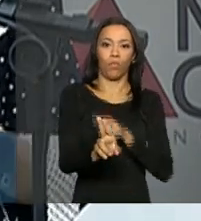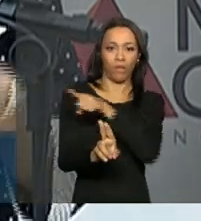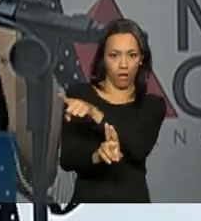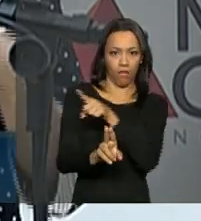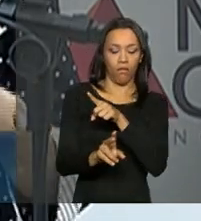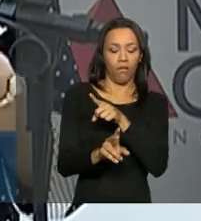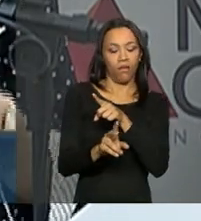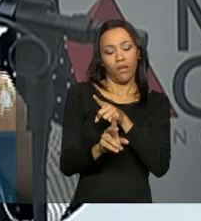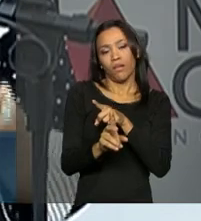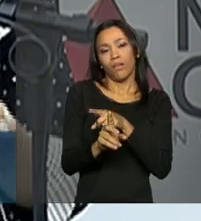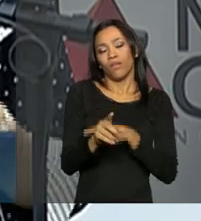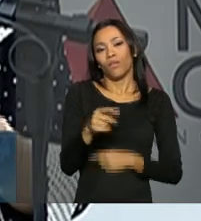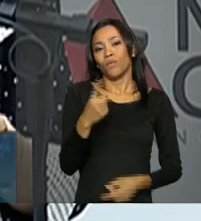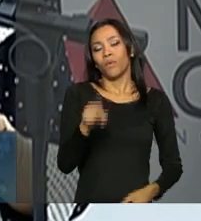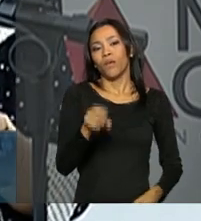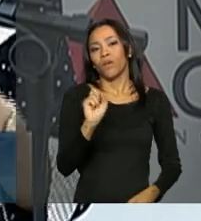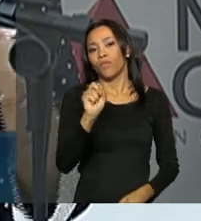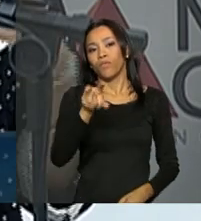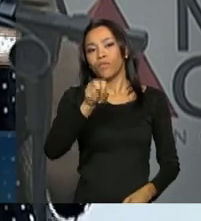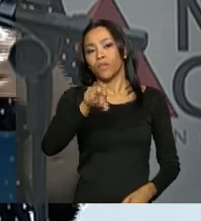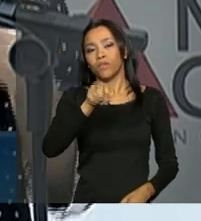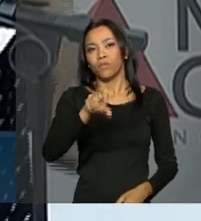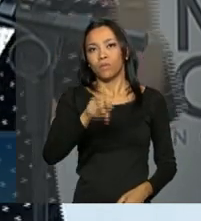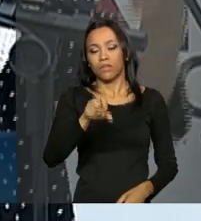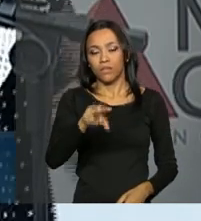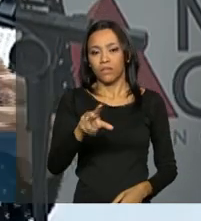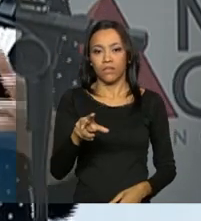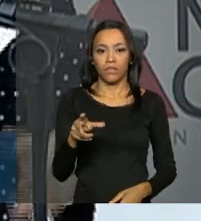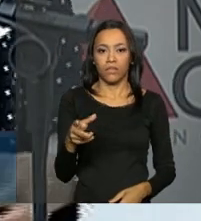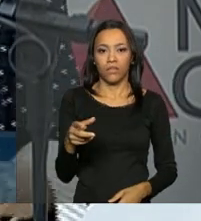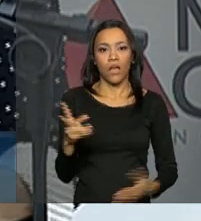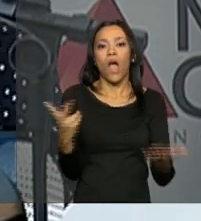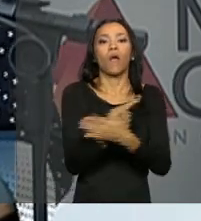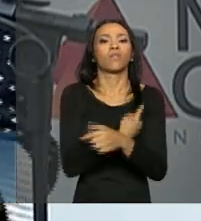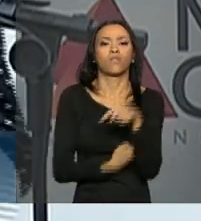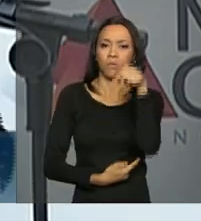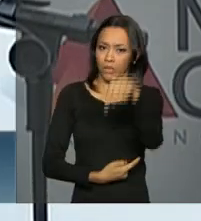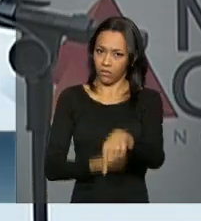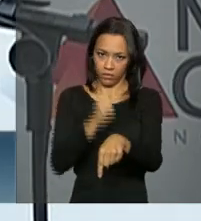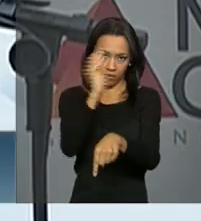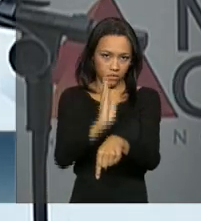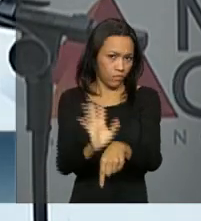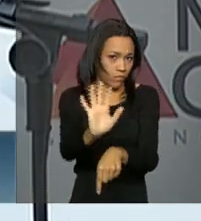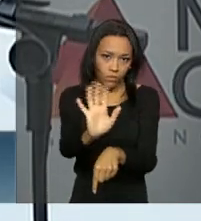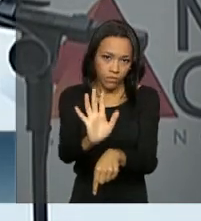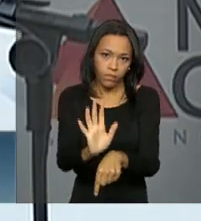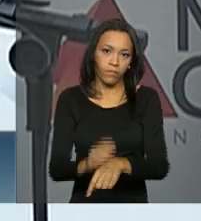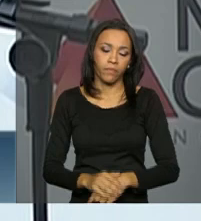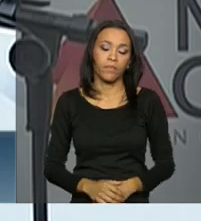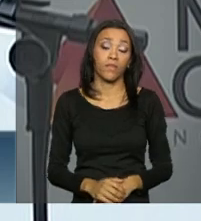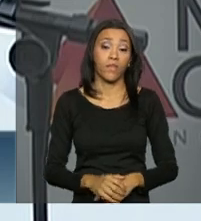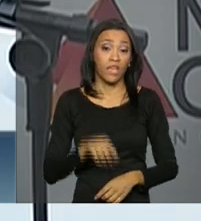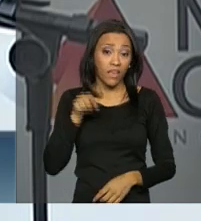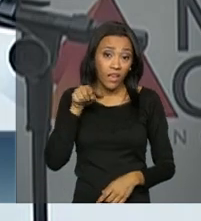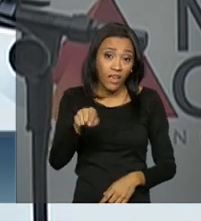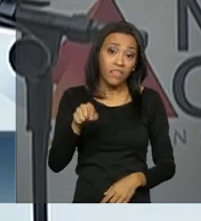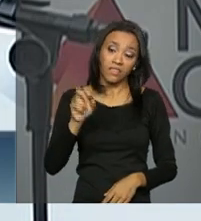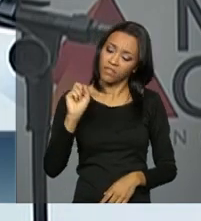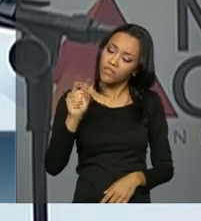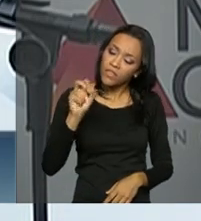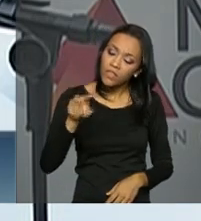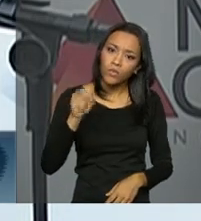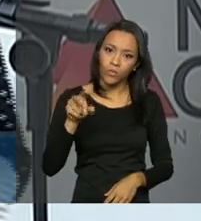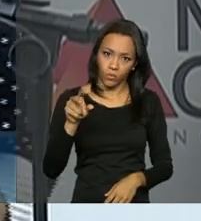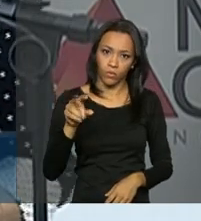vírus que foi aqui, que ocorreu aqui. E esse vírus,